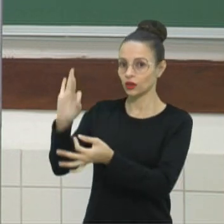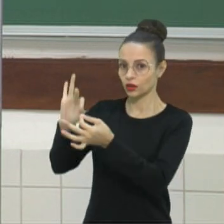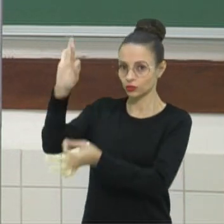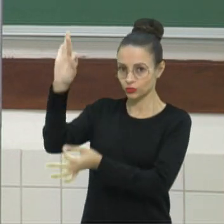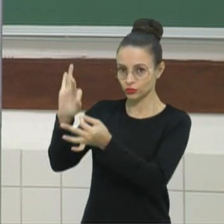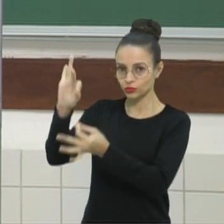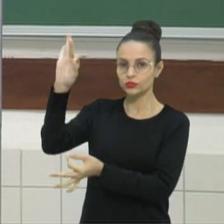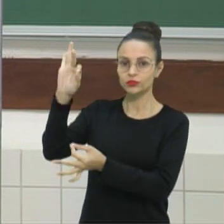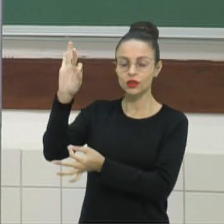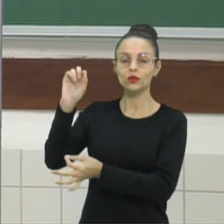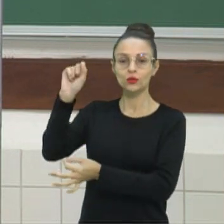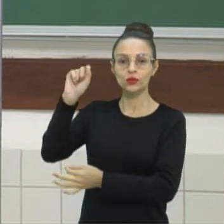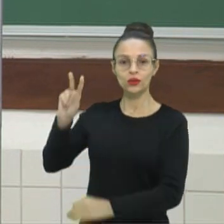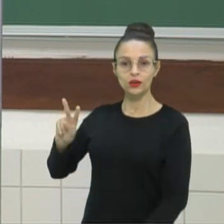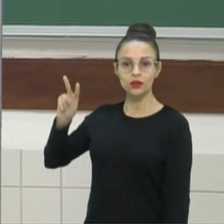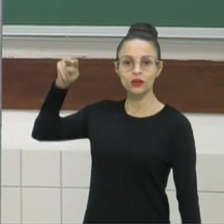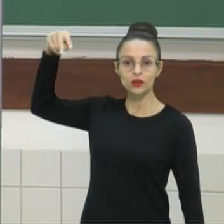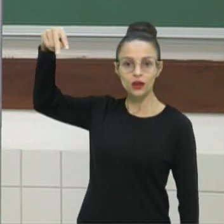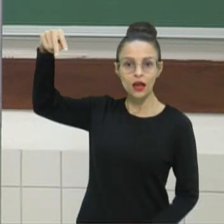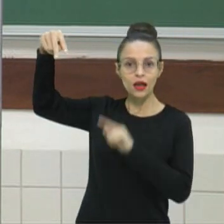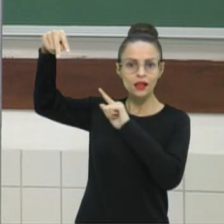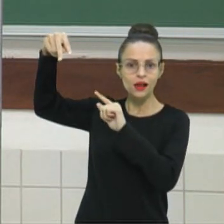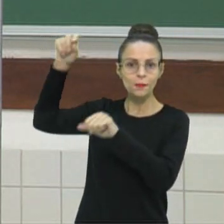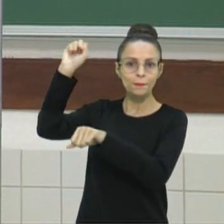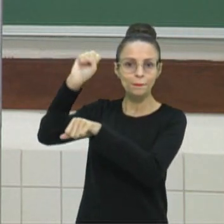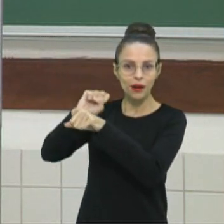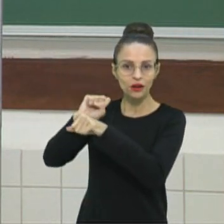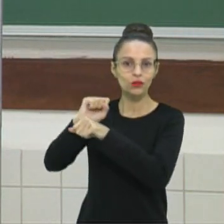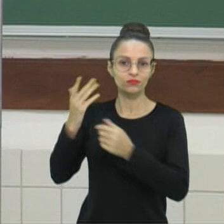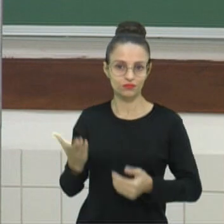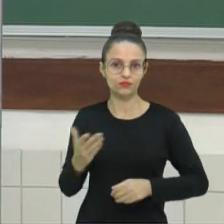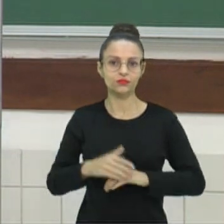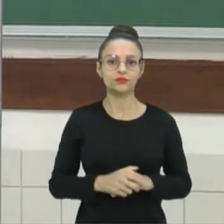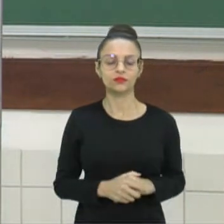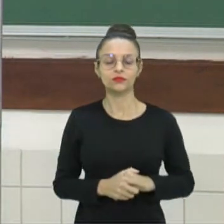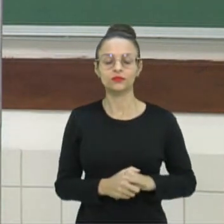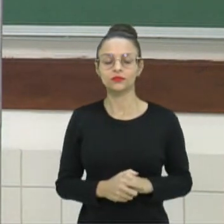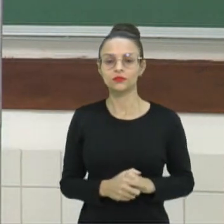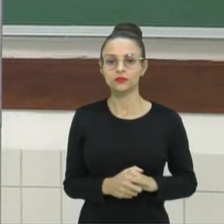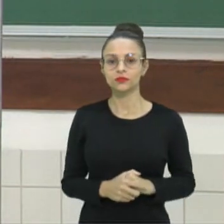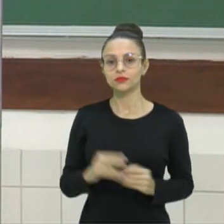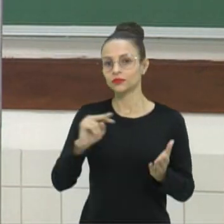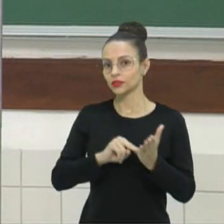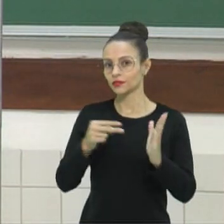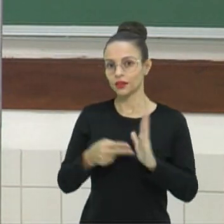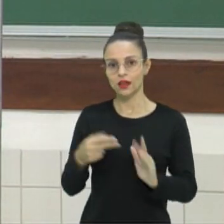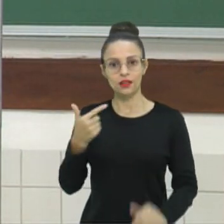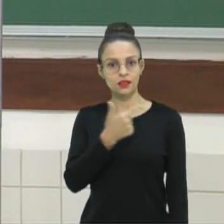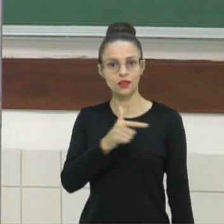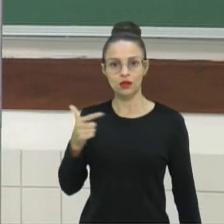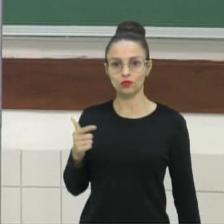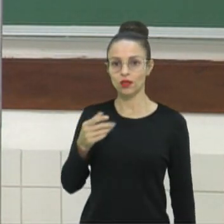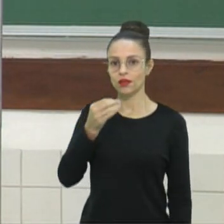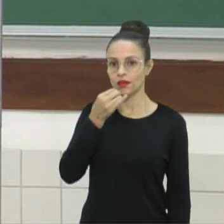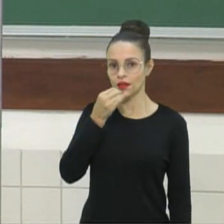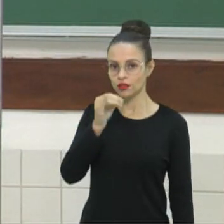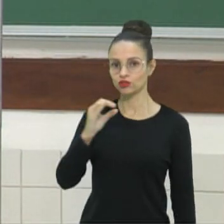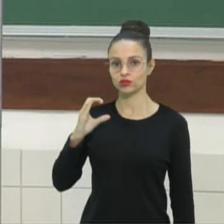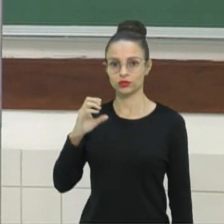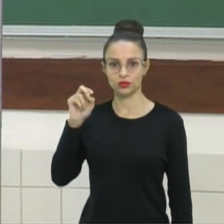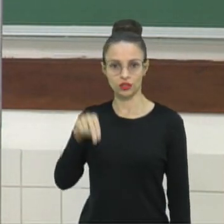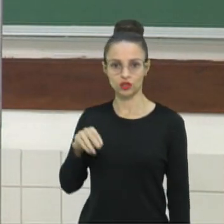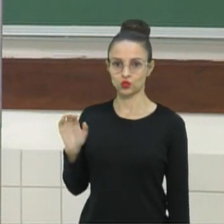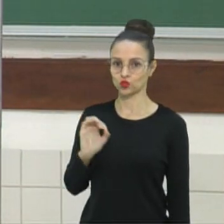Ou seja, ele vai praticamente parar lá em cima. Então, quer dizer que eu não vou ter energia